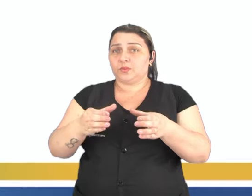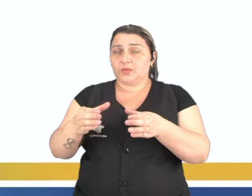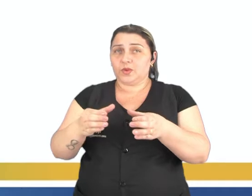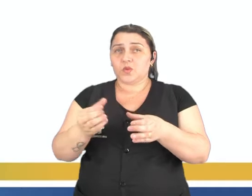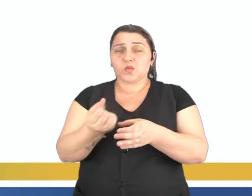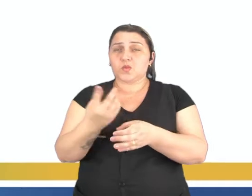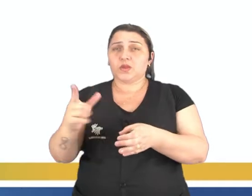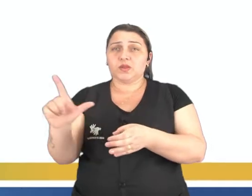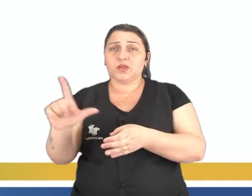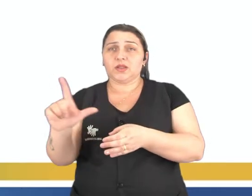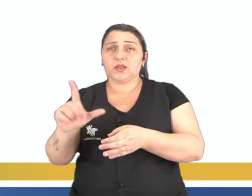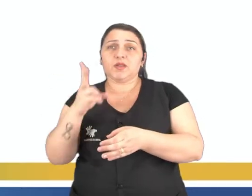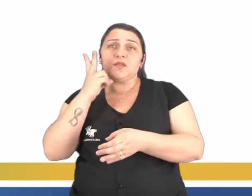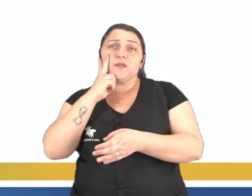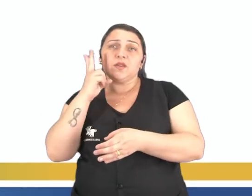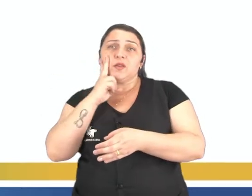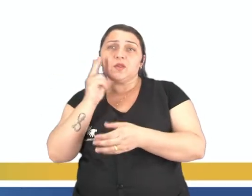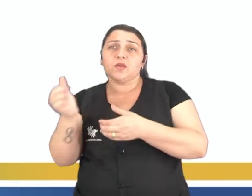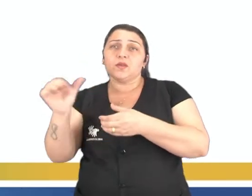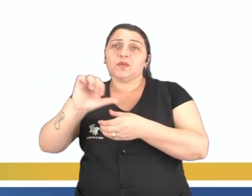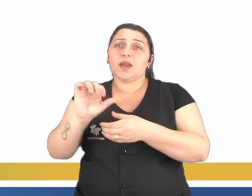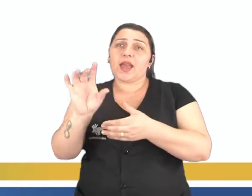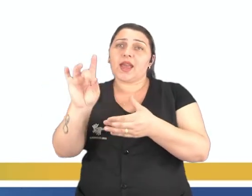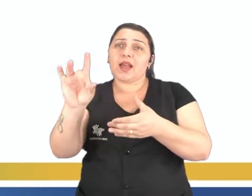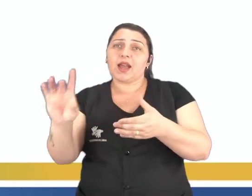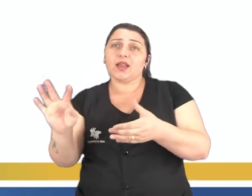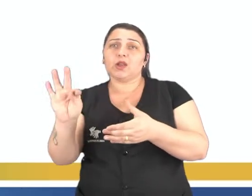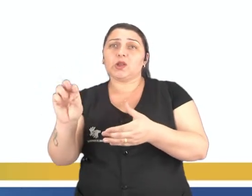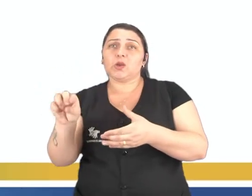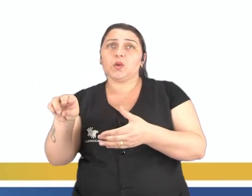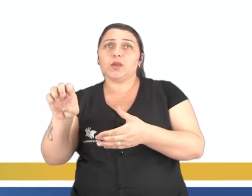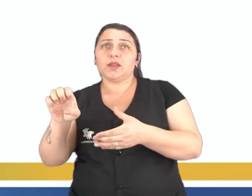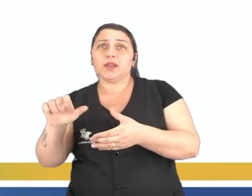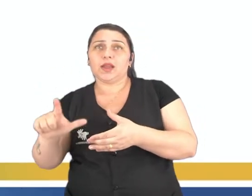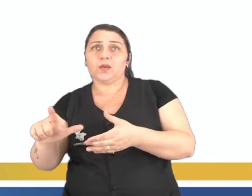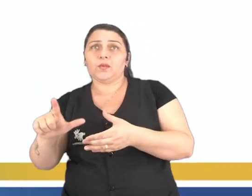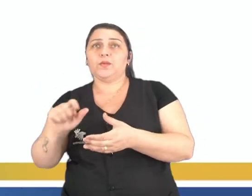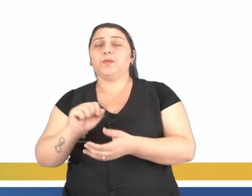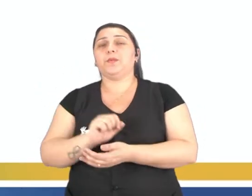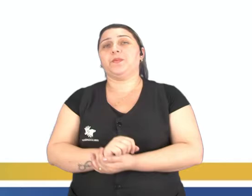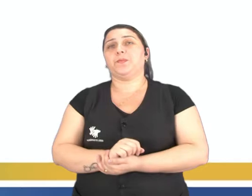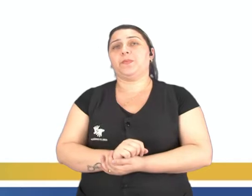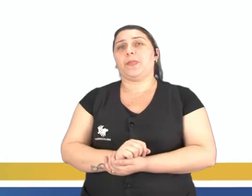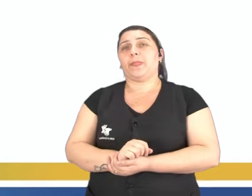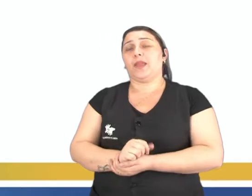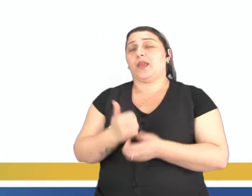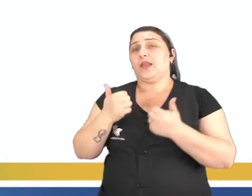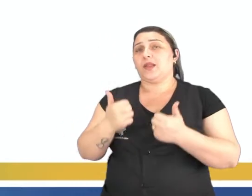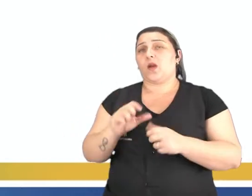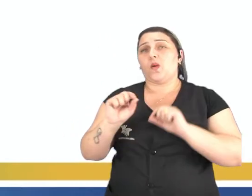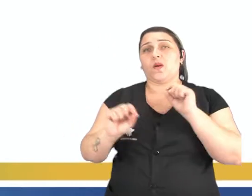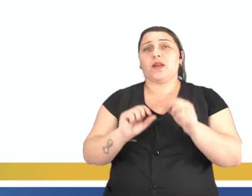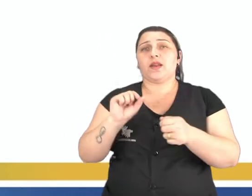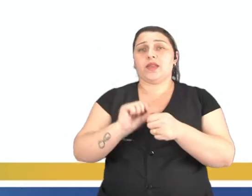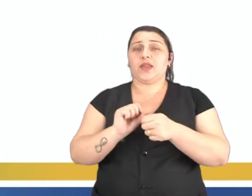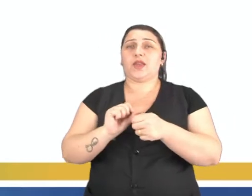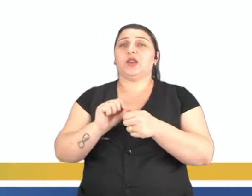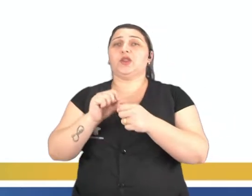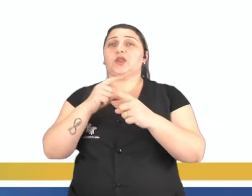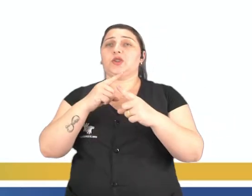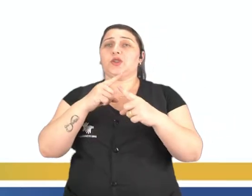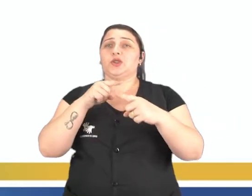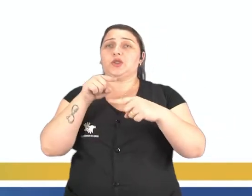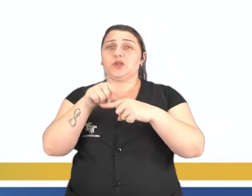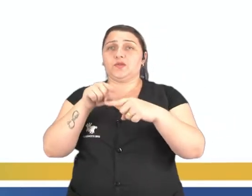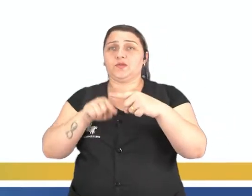Quantos litros de vinho serão colocados em cada tonel? Beleza. Então, ó, o que nós temos que fazer? Nós temos que dividir a quantidade